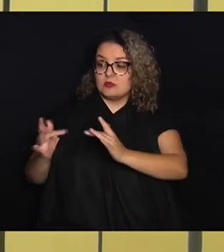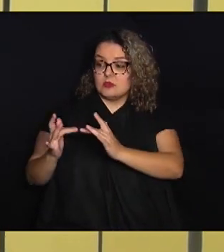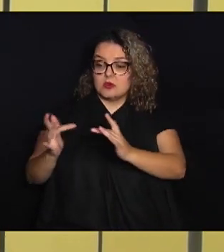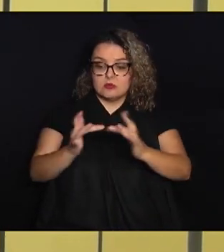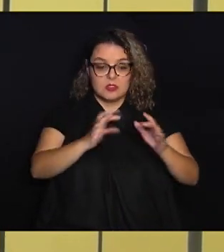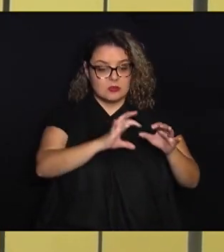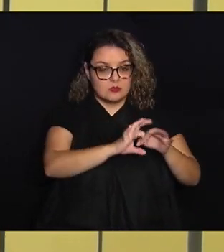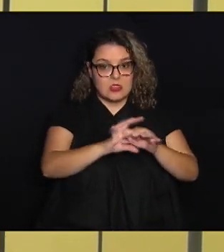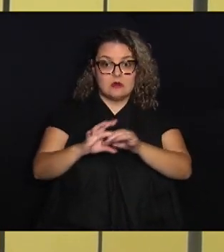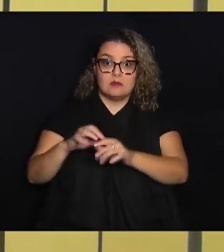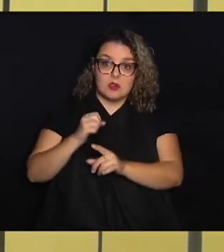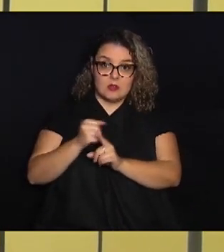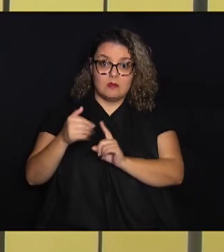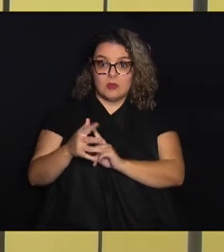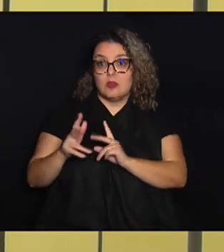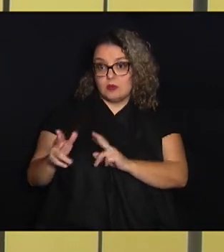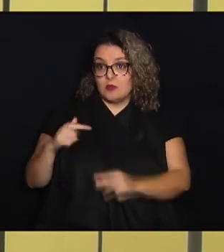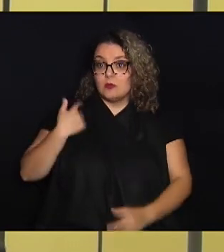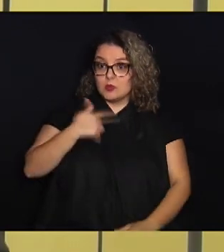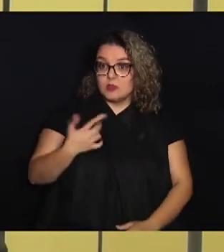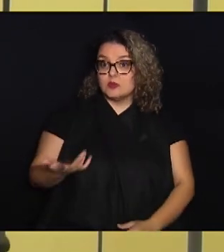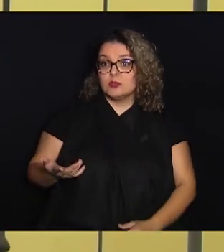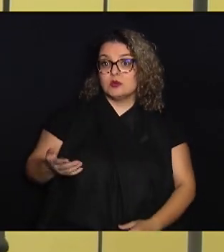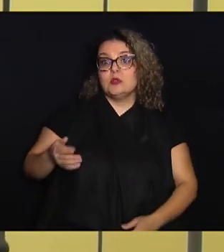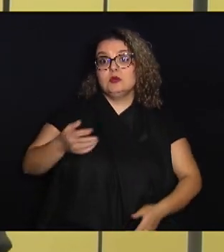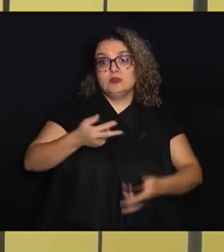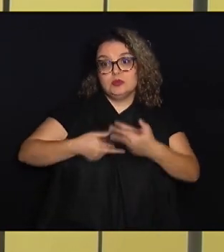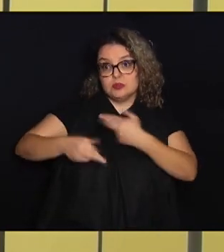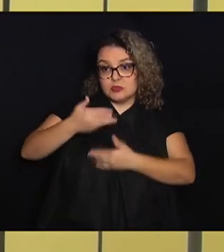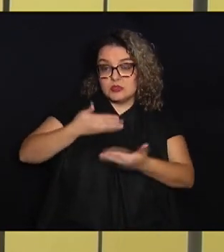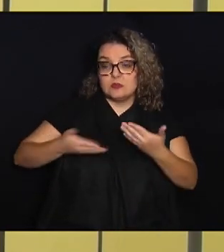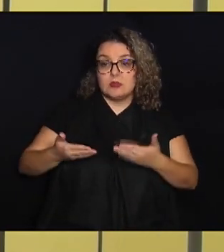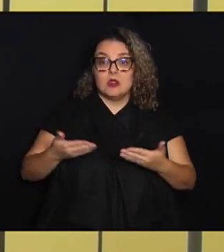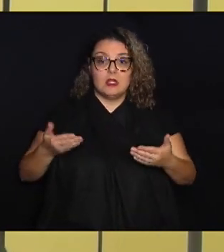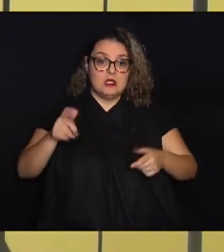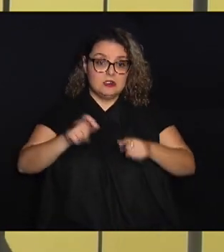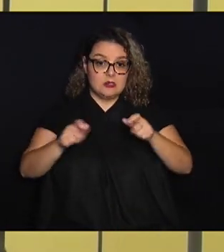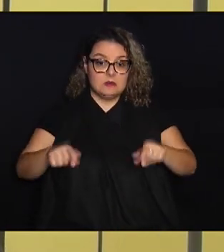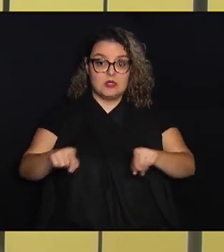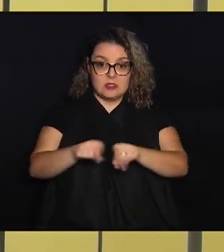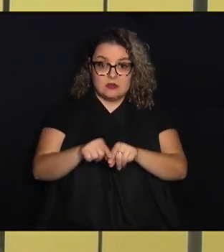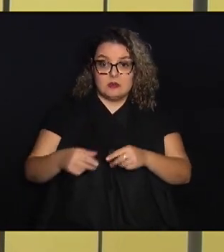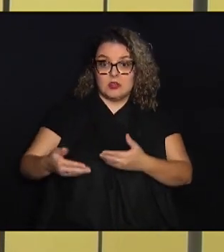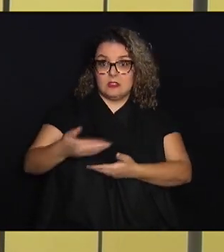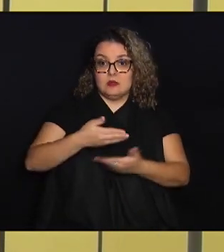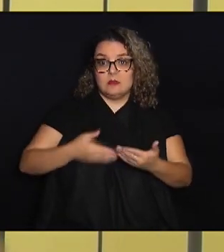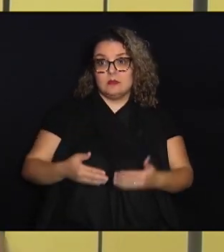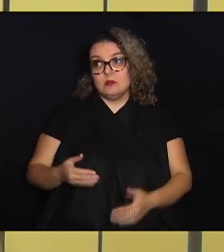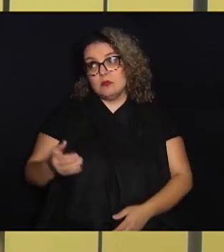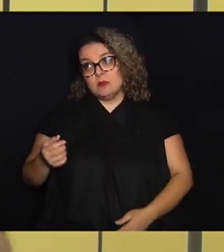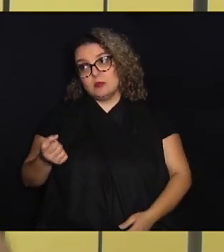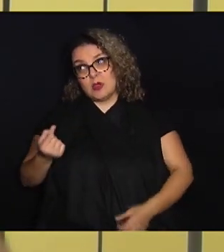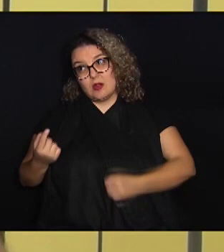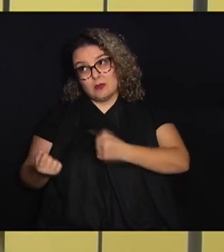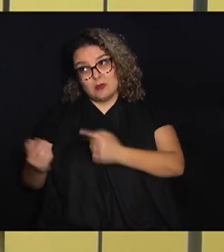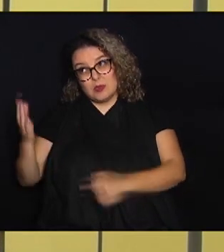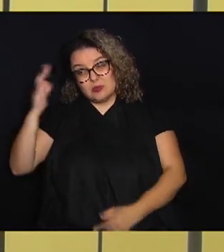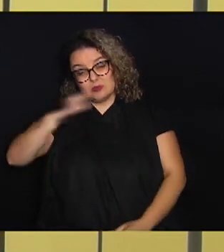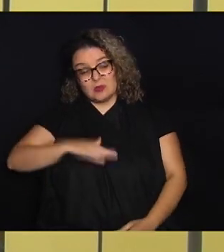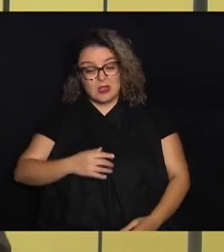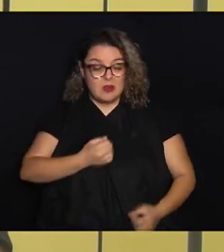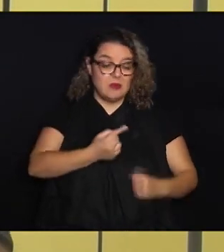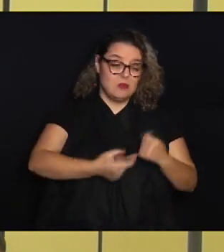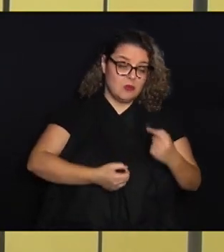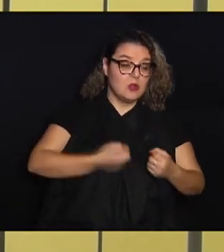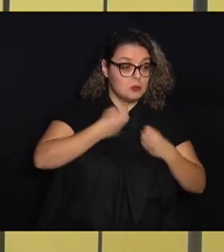que tinha aqui, né? As pessoas, como nós estamos nos relacionando hoje, essas pessoas também se relacionavam. Ora para o bem, ora para o mal, mas estava todo mundo ali,